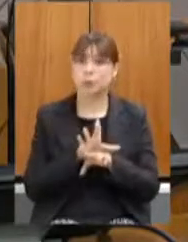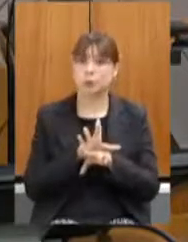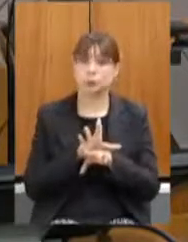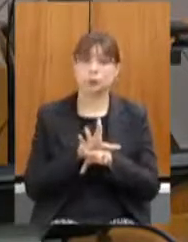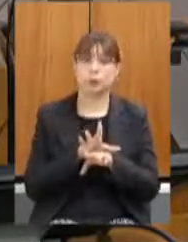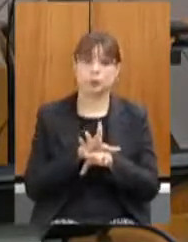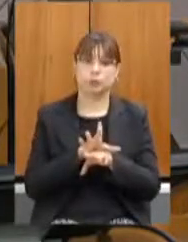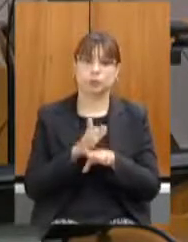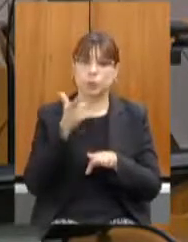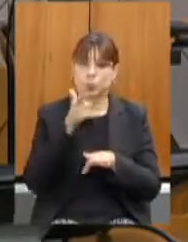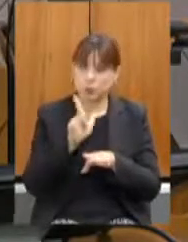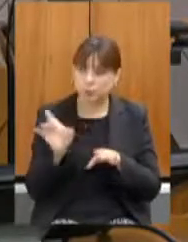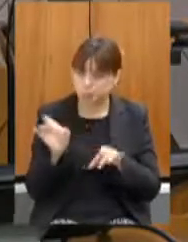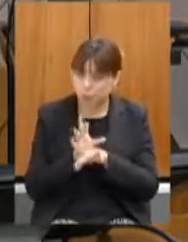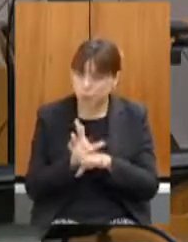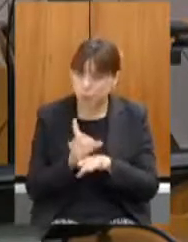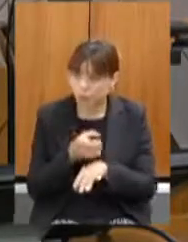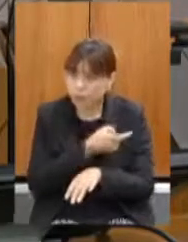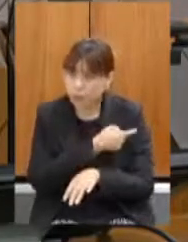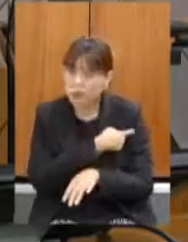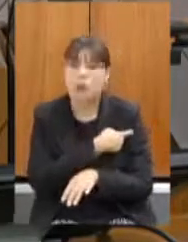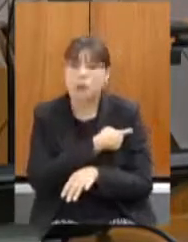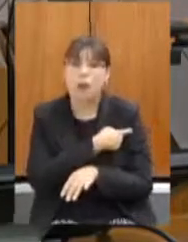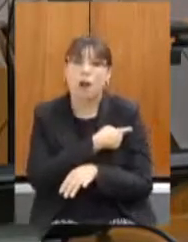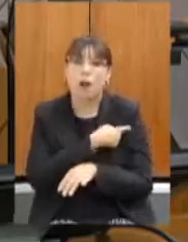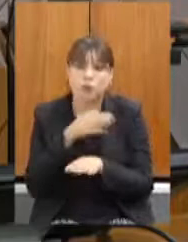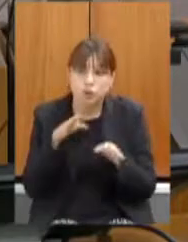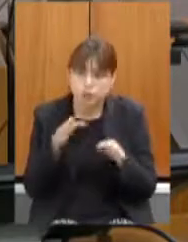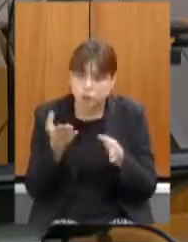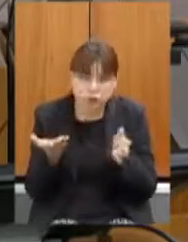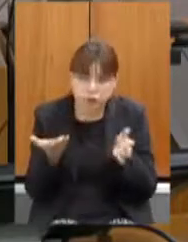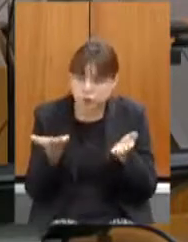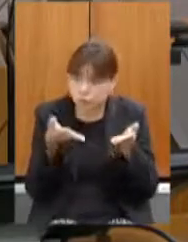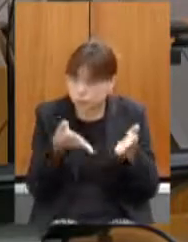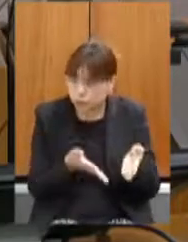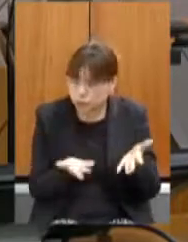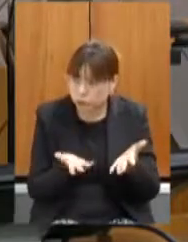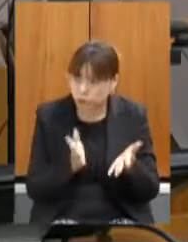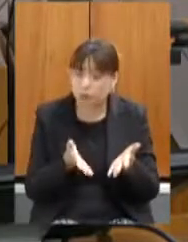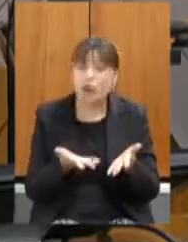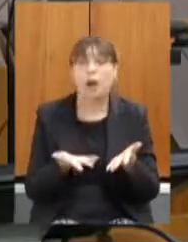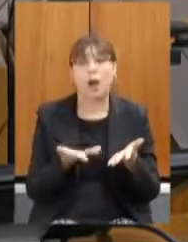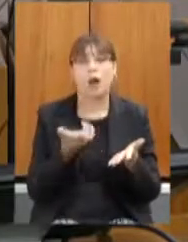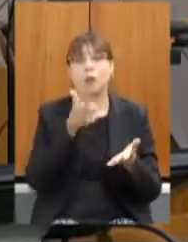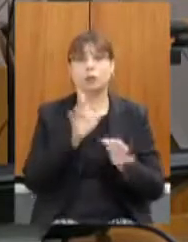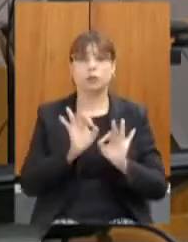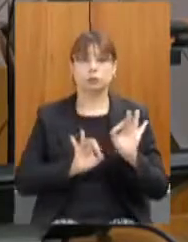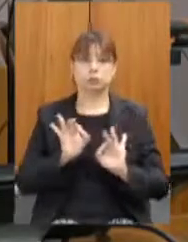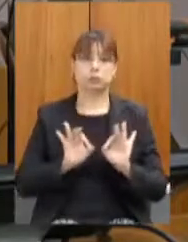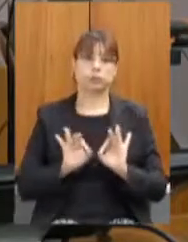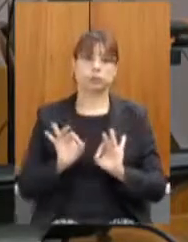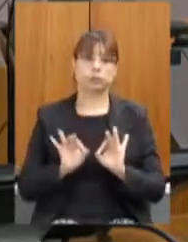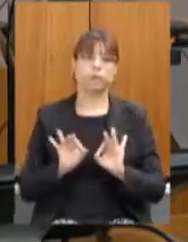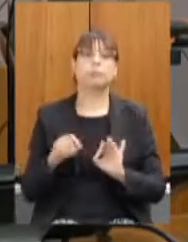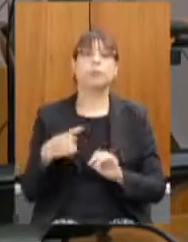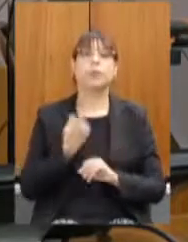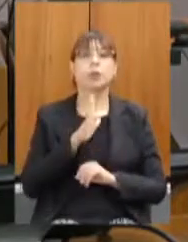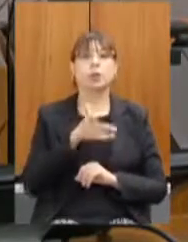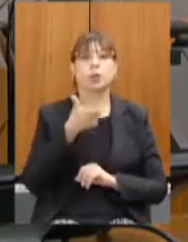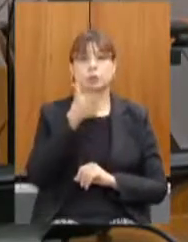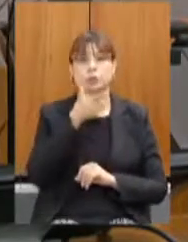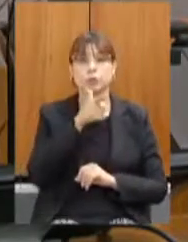vacina e essa vacina esteja em condição de ser aplicada na sociedade hoje nós adquirimos é